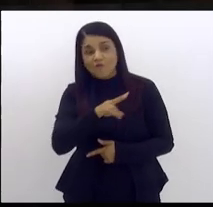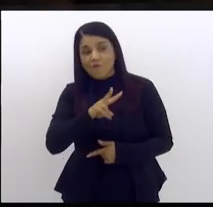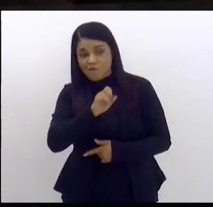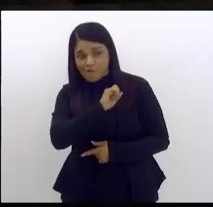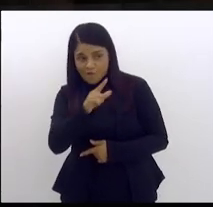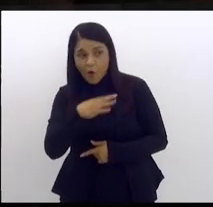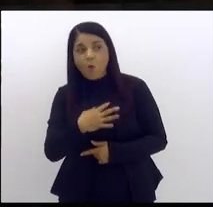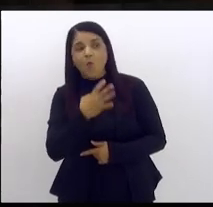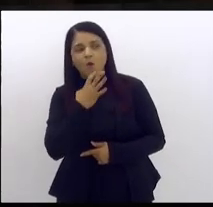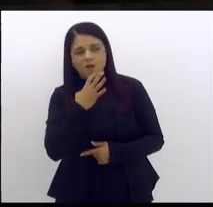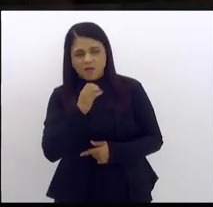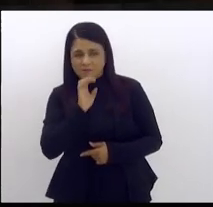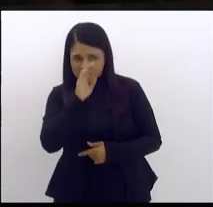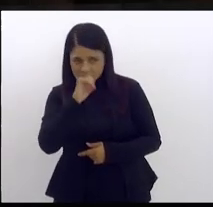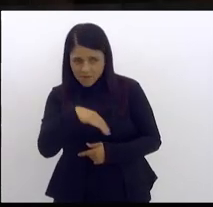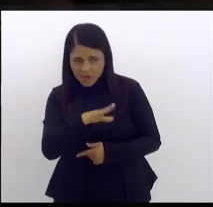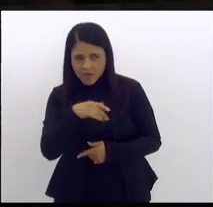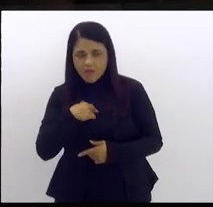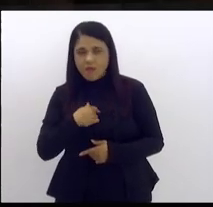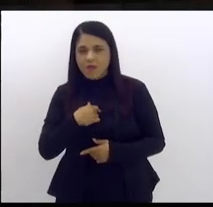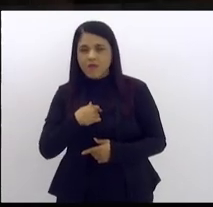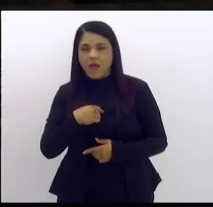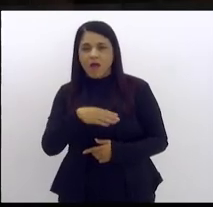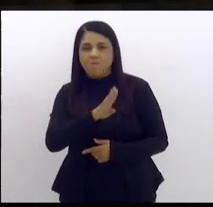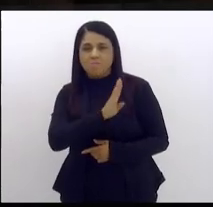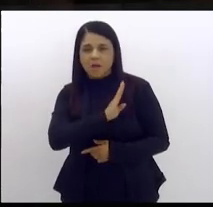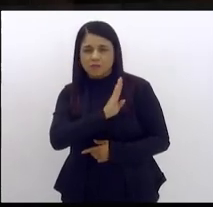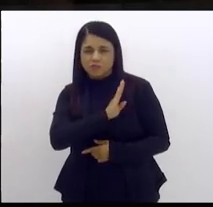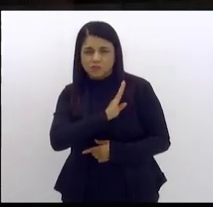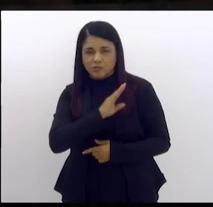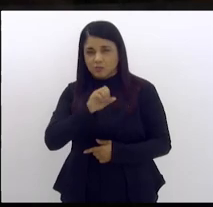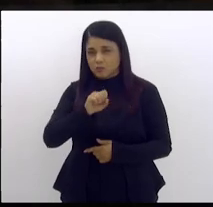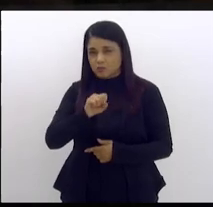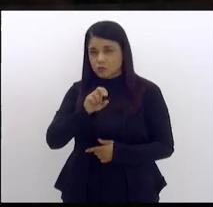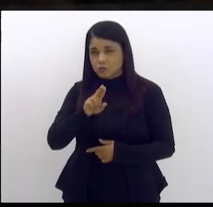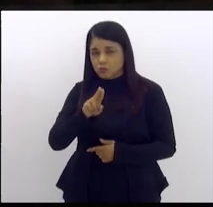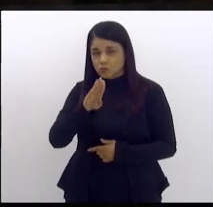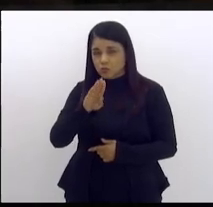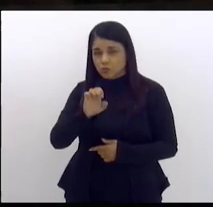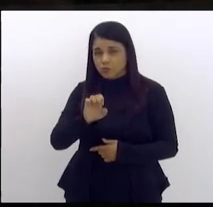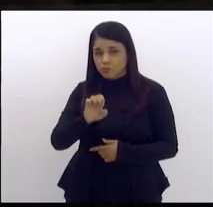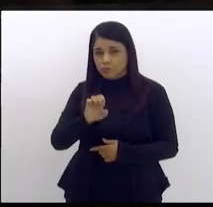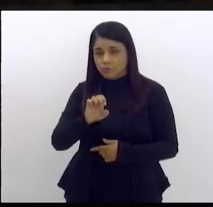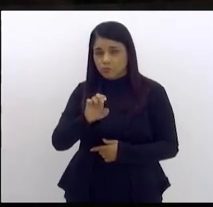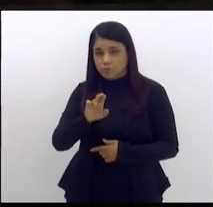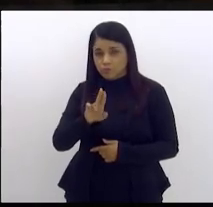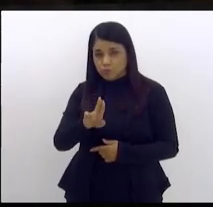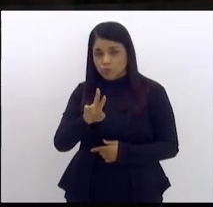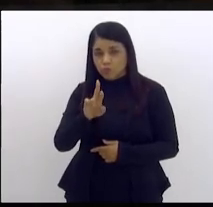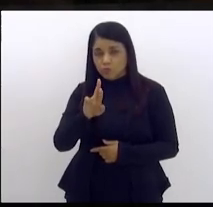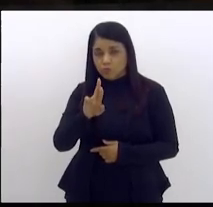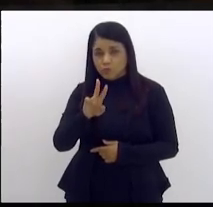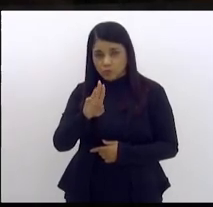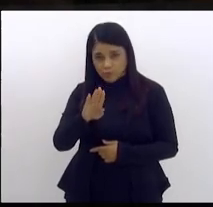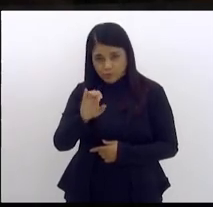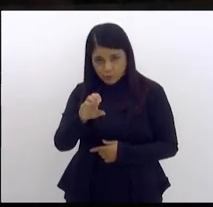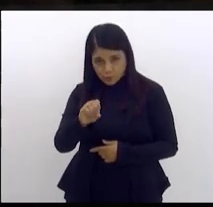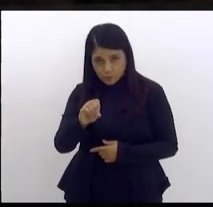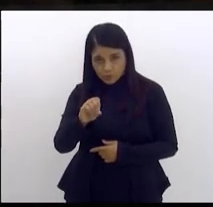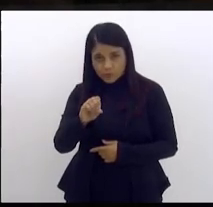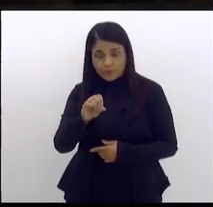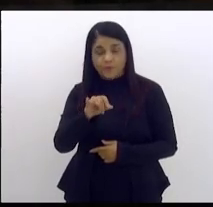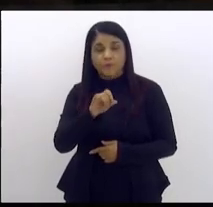bem o Subúrbio do Rio de Janeiro meu querido Val você acha que